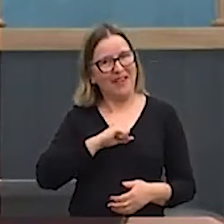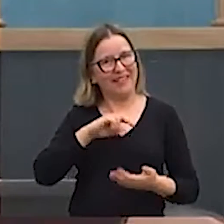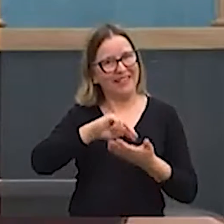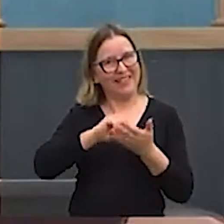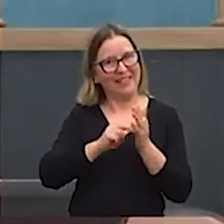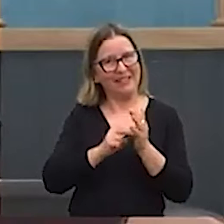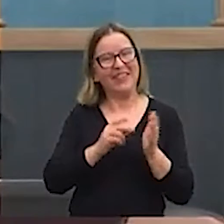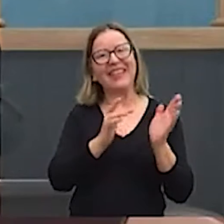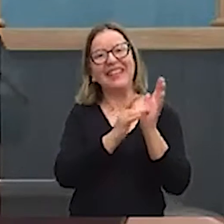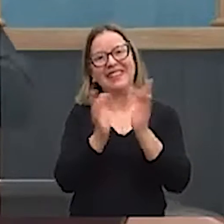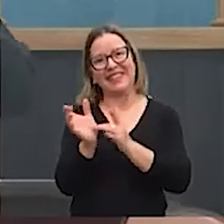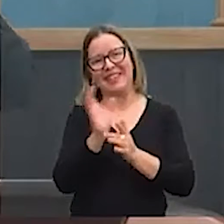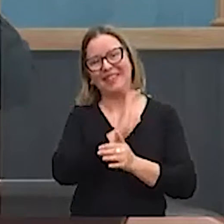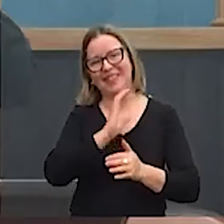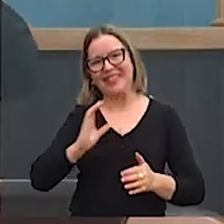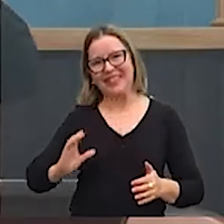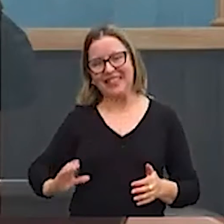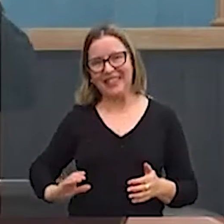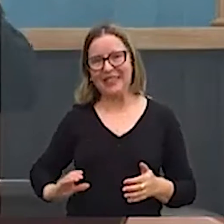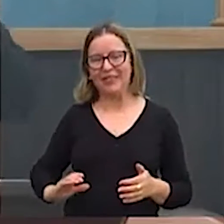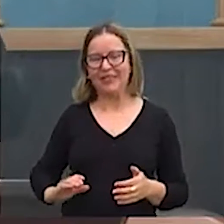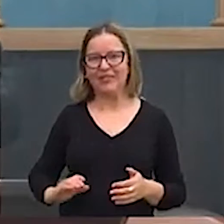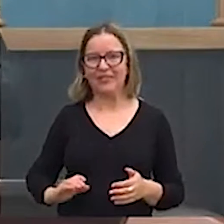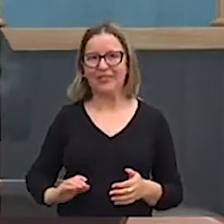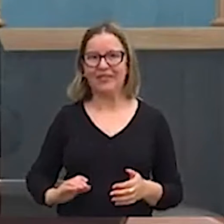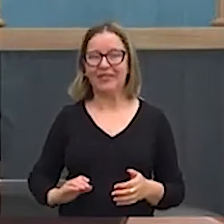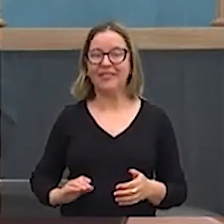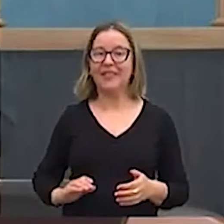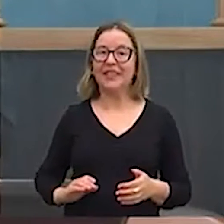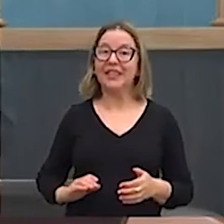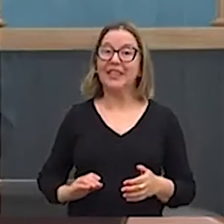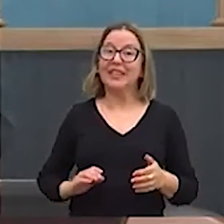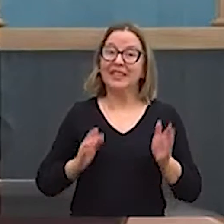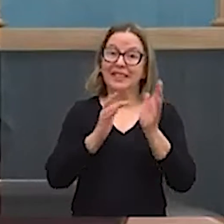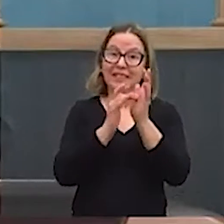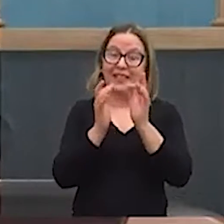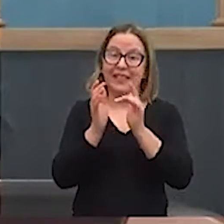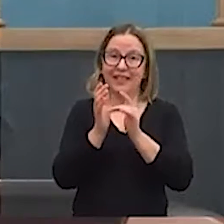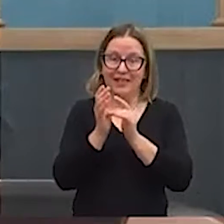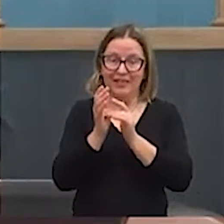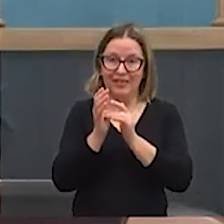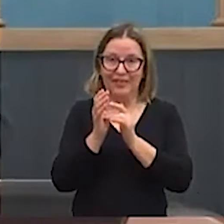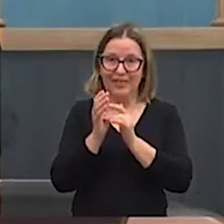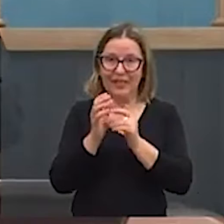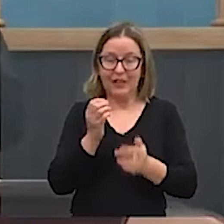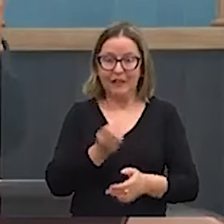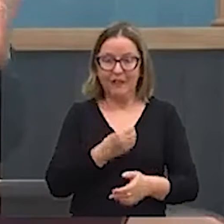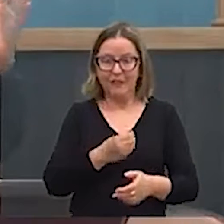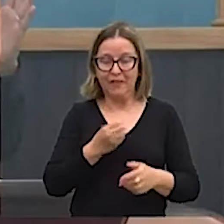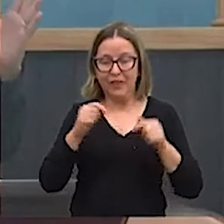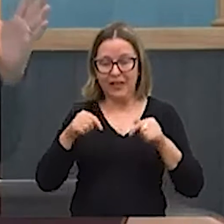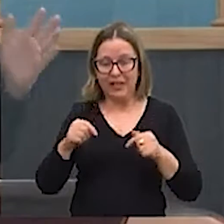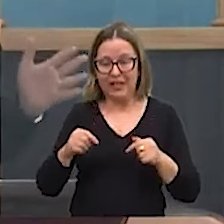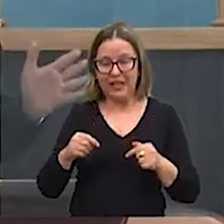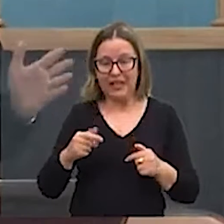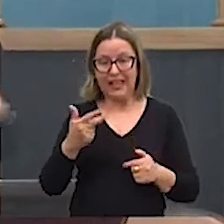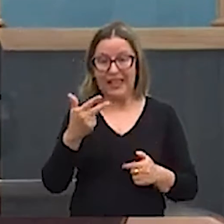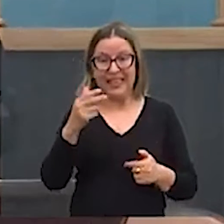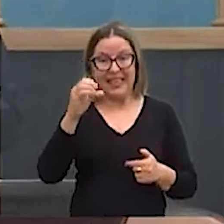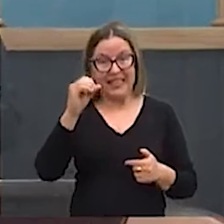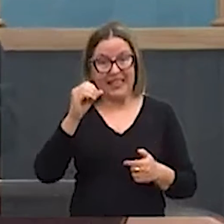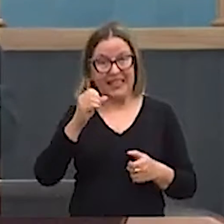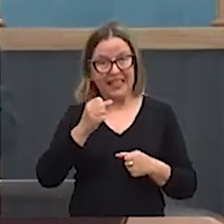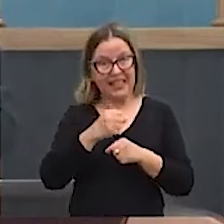Cristo. Ele passou aqui 30 anos glorificando o Pai. No silêncio